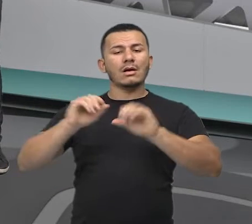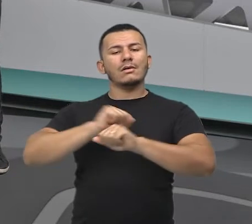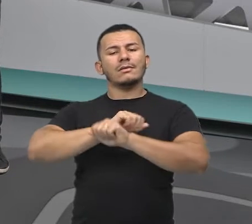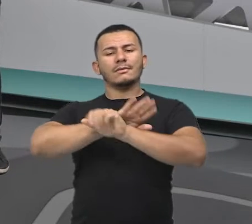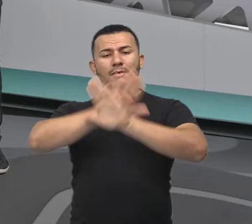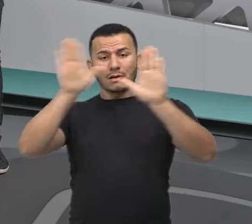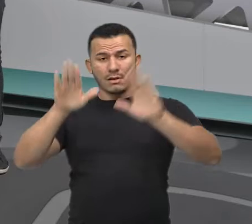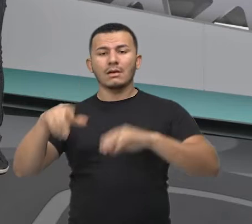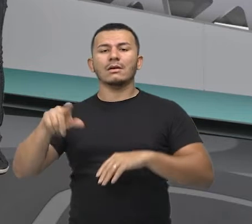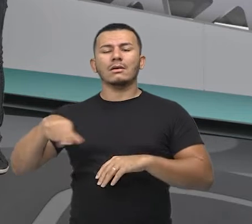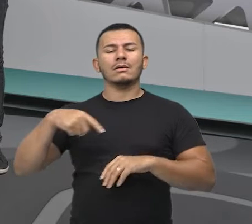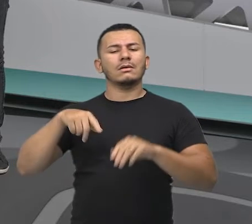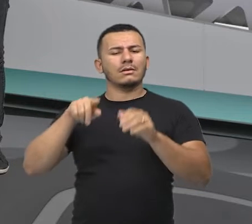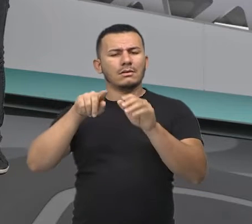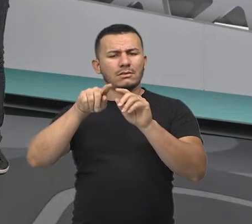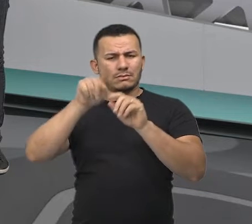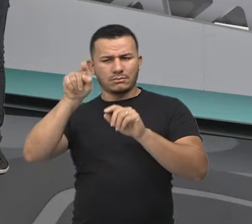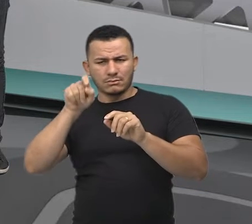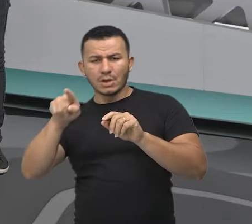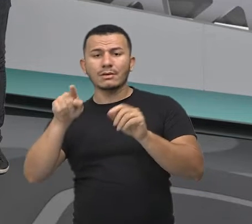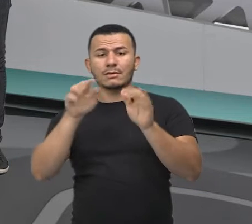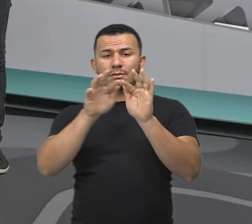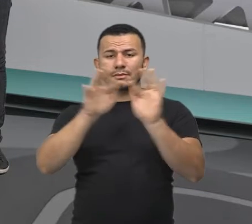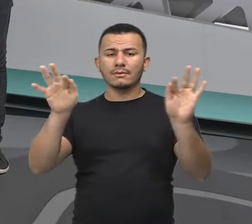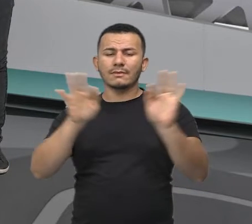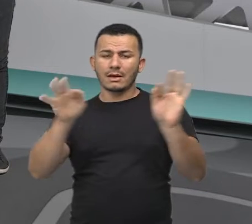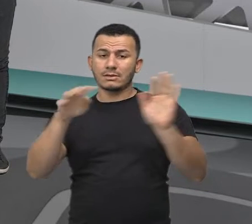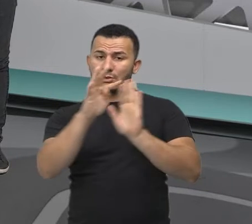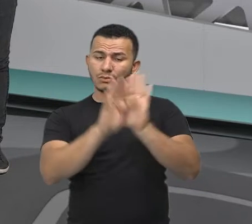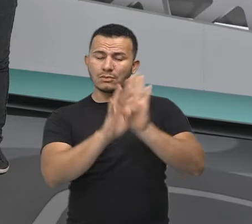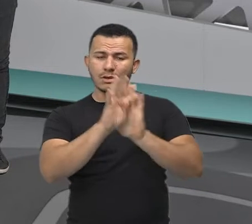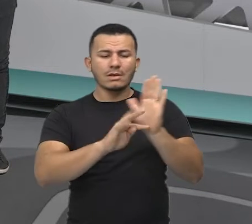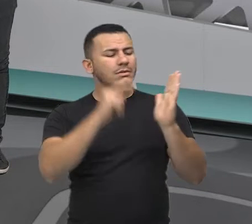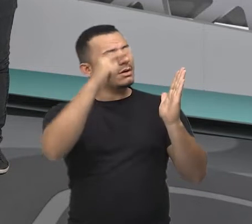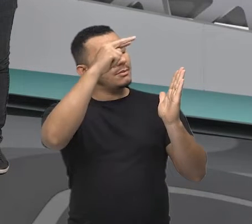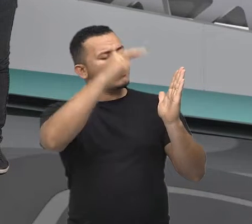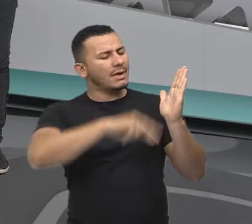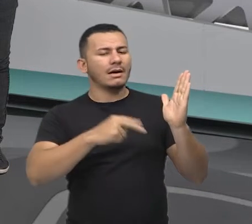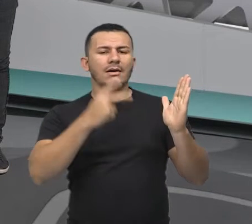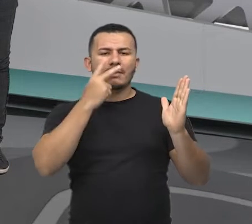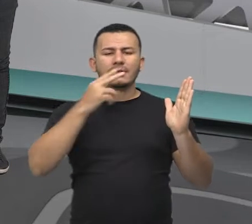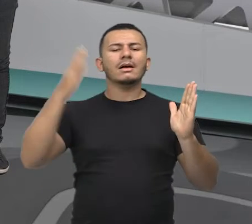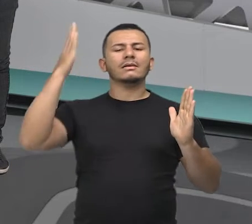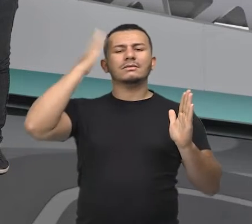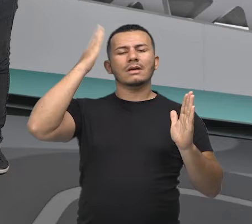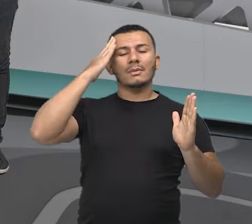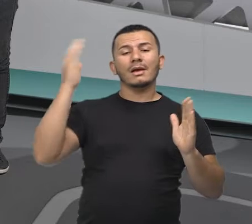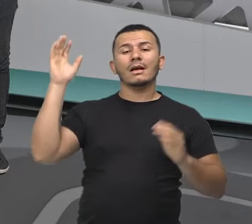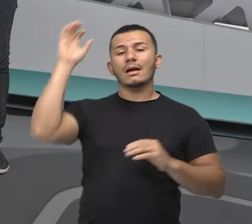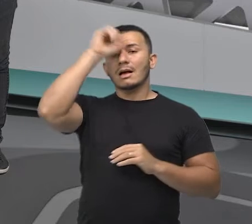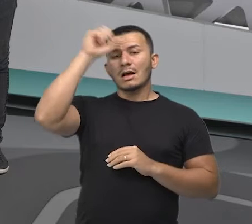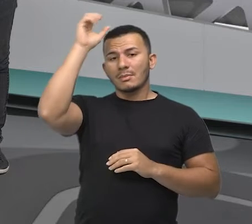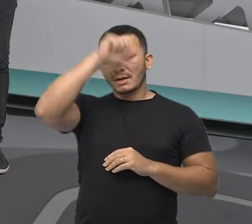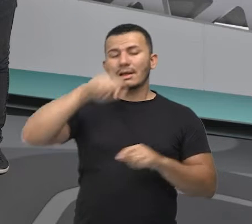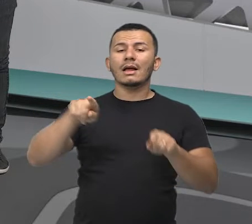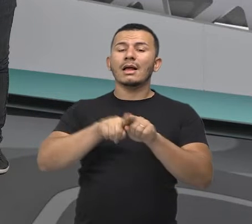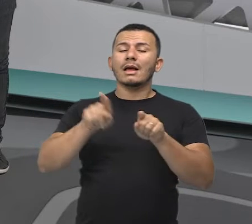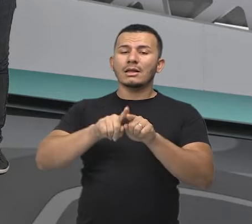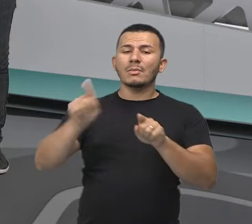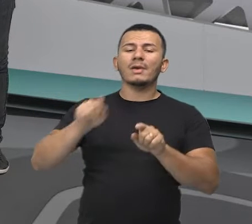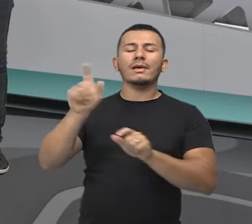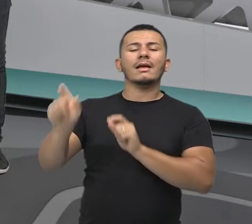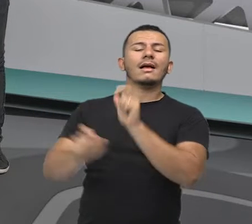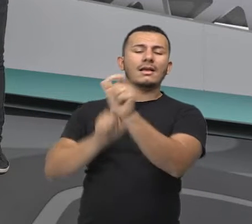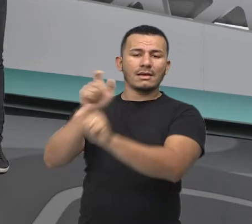as interrogativas aqui, no nosso texto, ajudam a compreender o texto, a frase e também a crítica